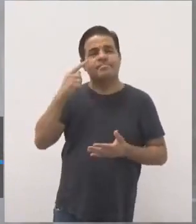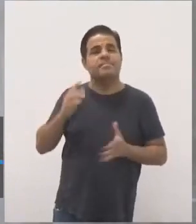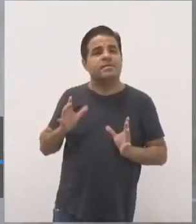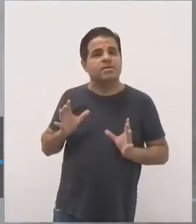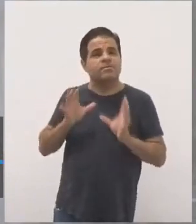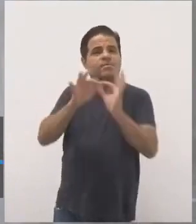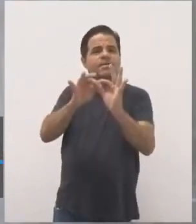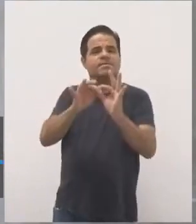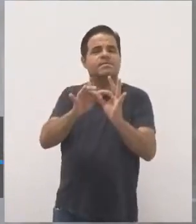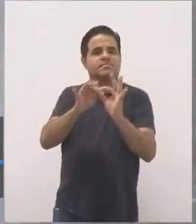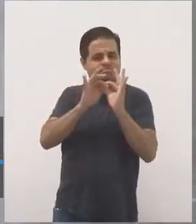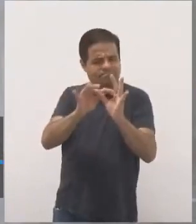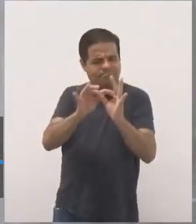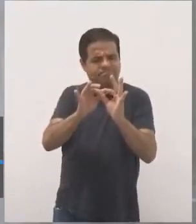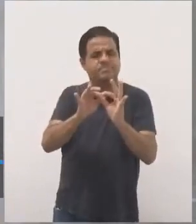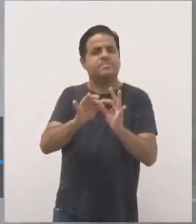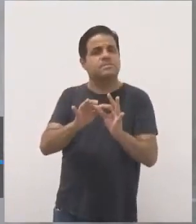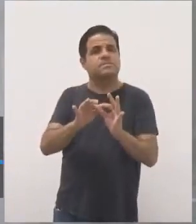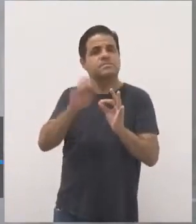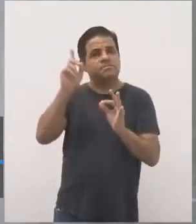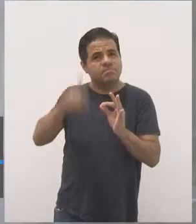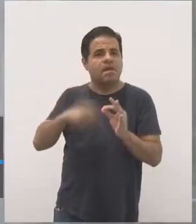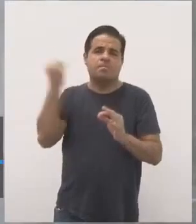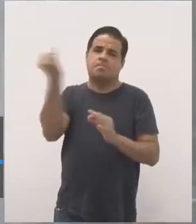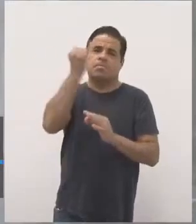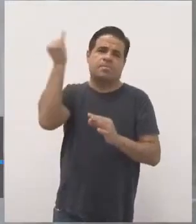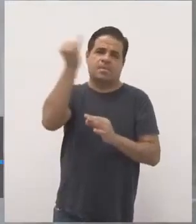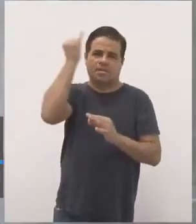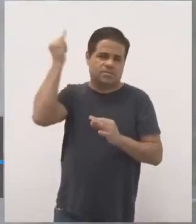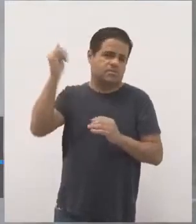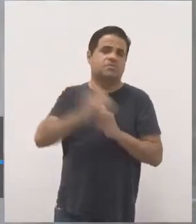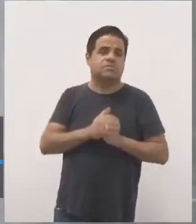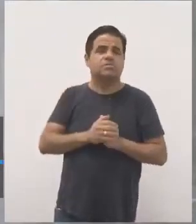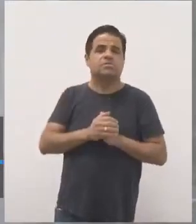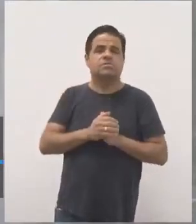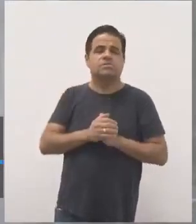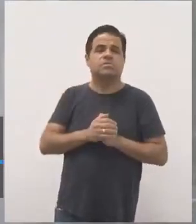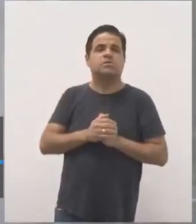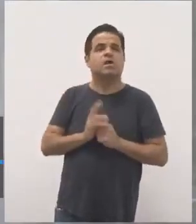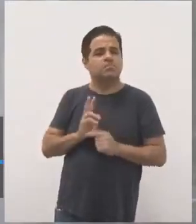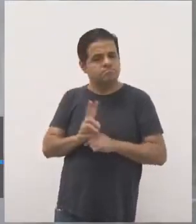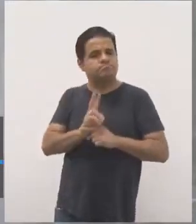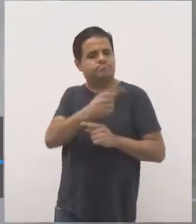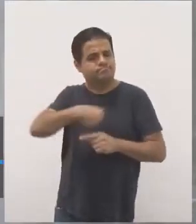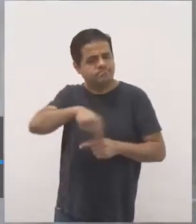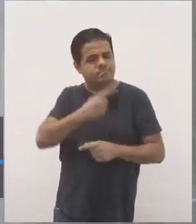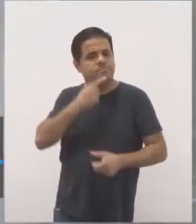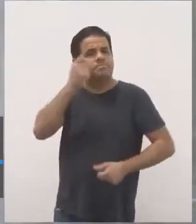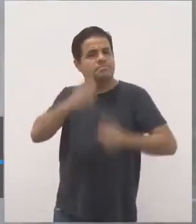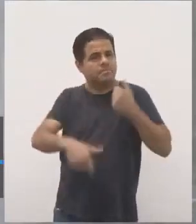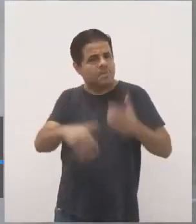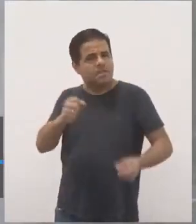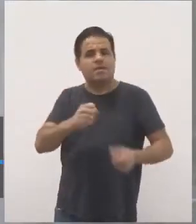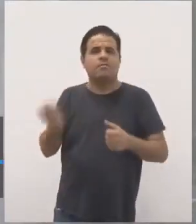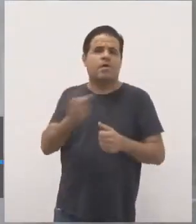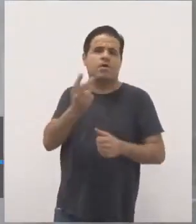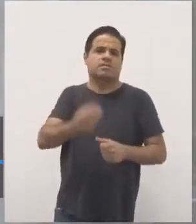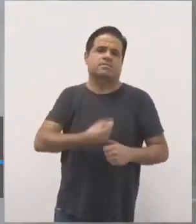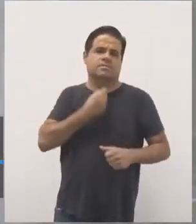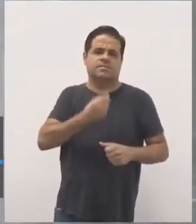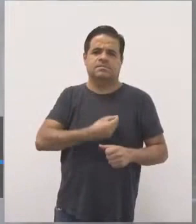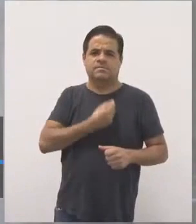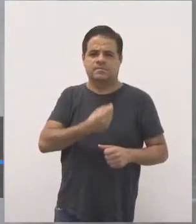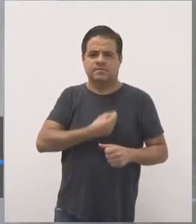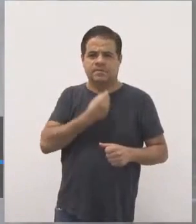fortalecer esse vínculo, né, que é extremamente importante e protetivo quando a gente fala de valorização da vida,